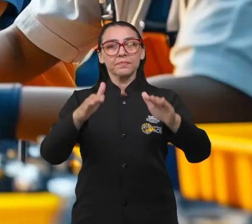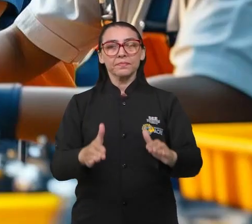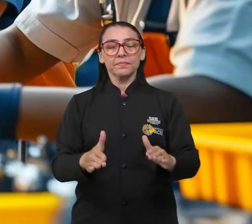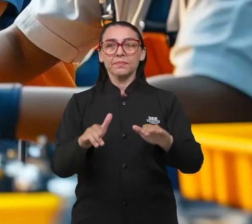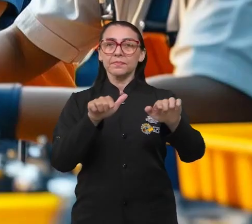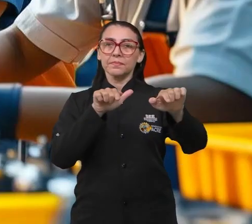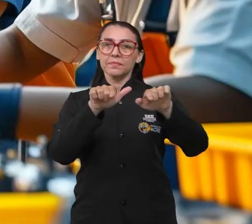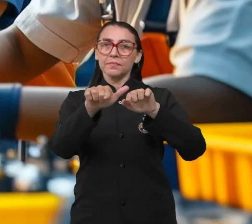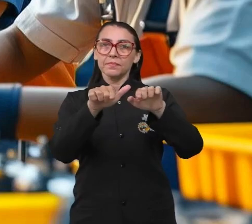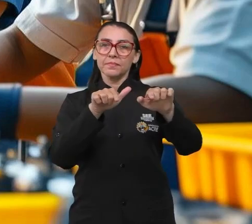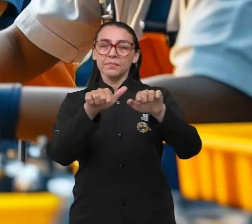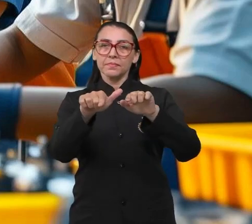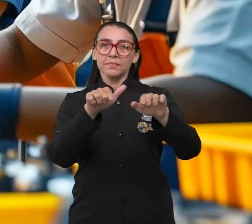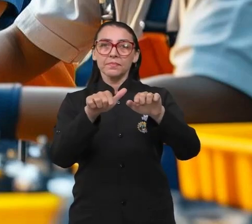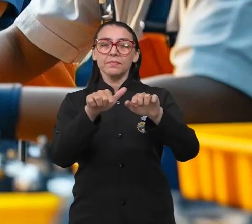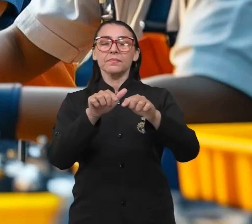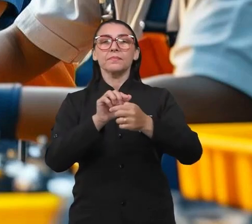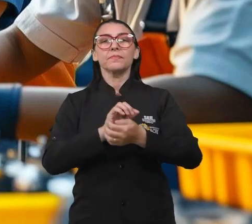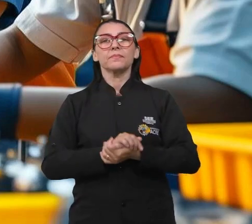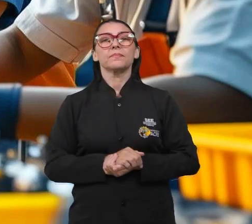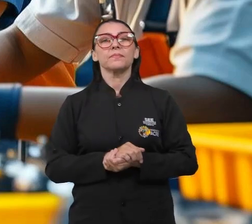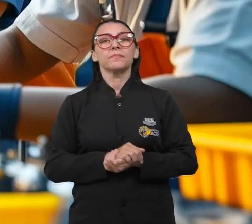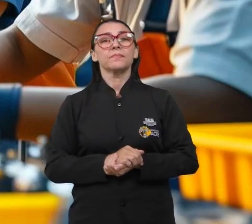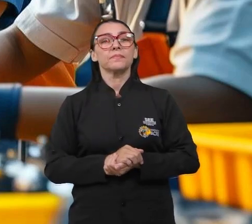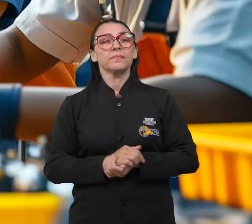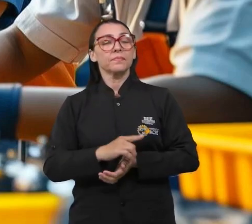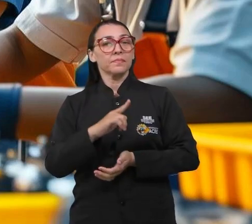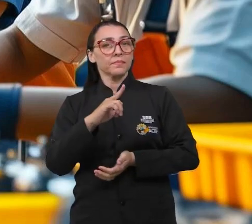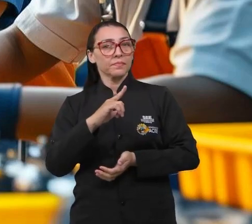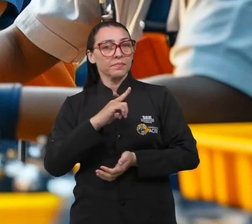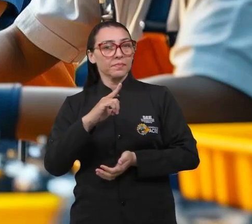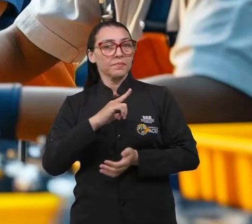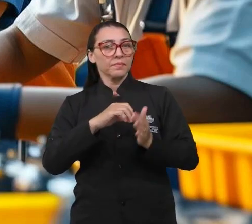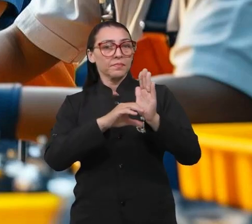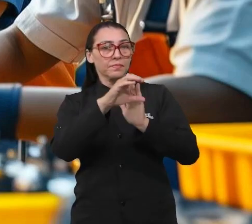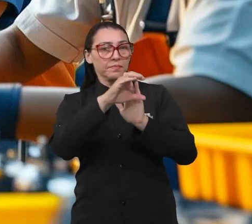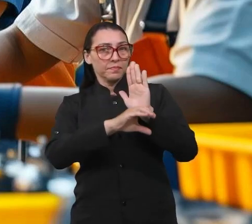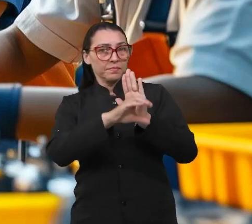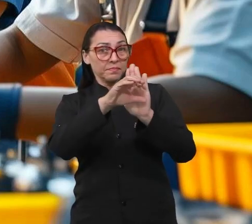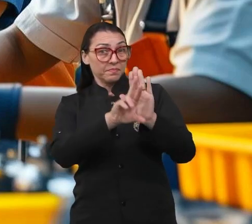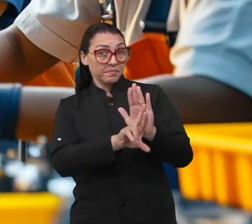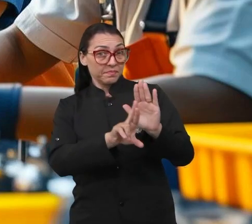do trabalho e emprego. Aqui a gente vai ver que são conceitos